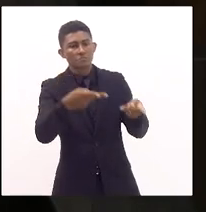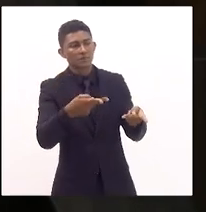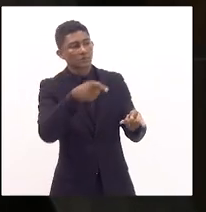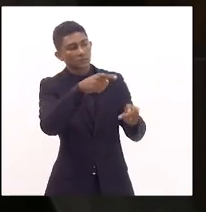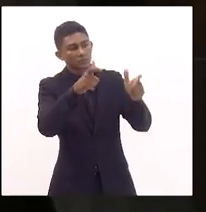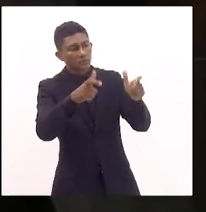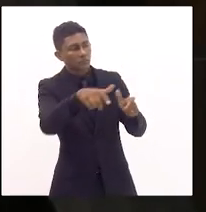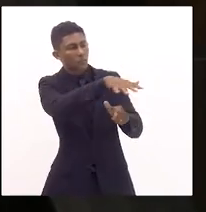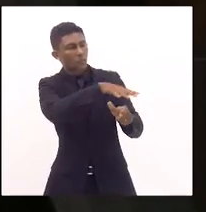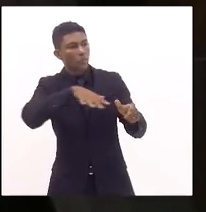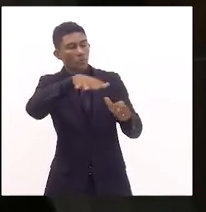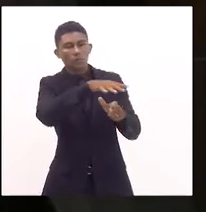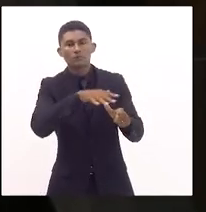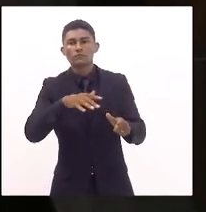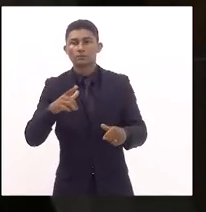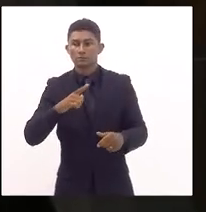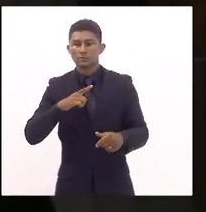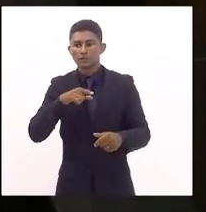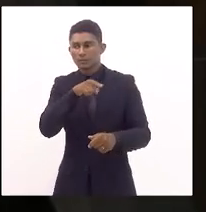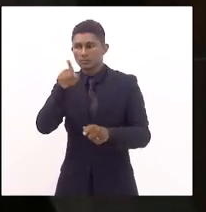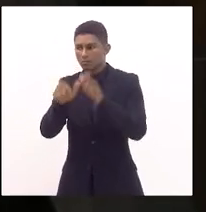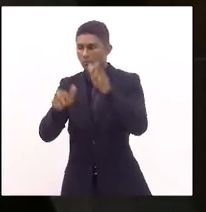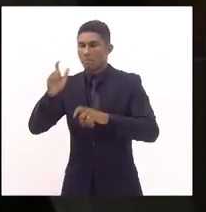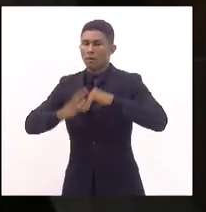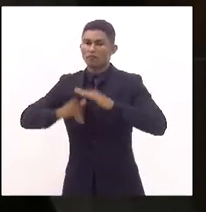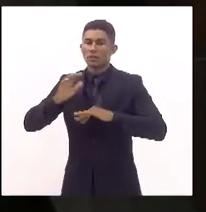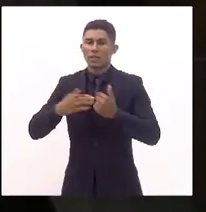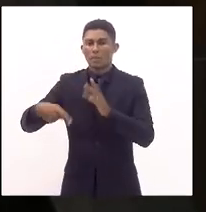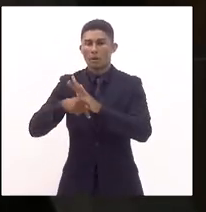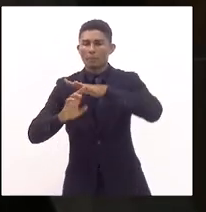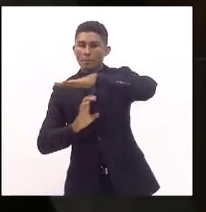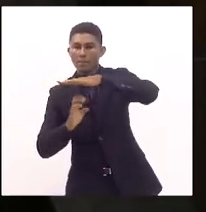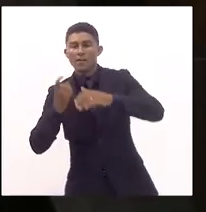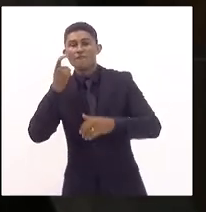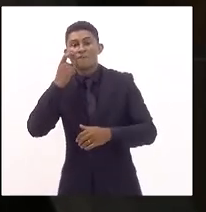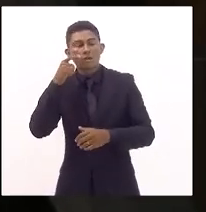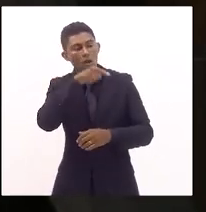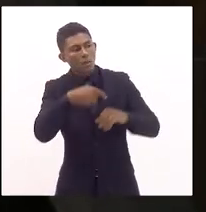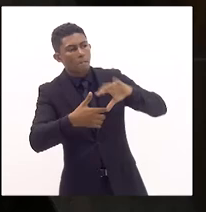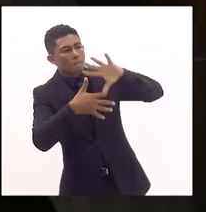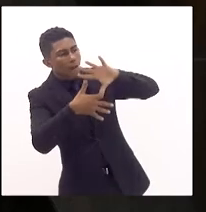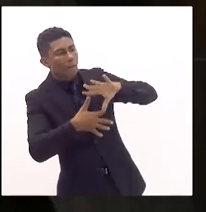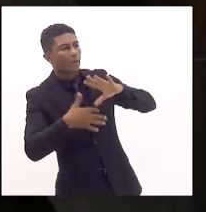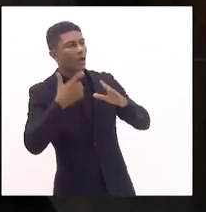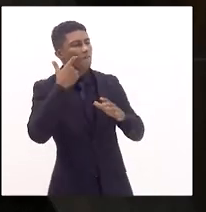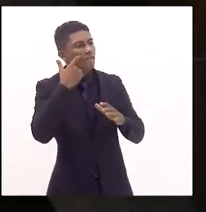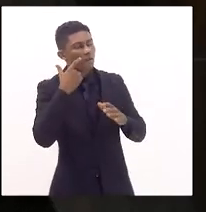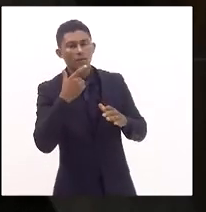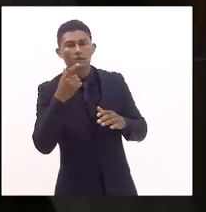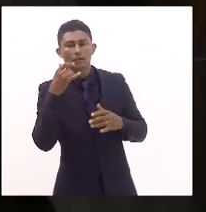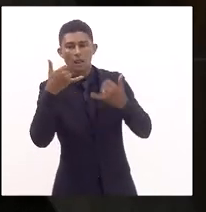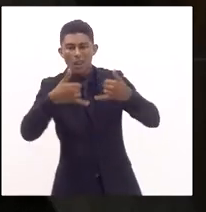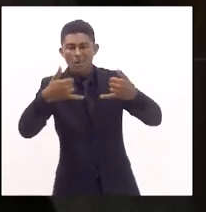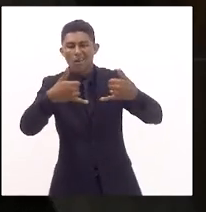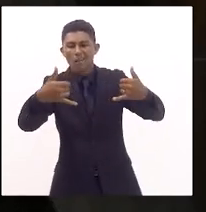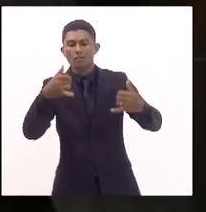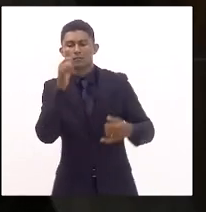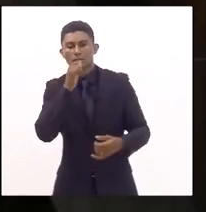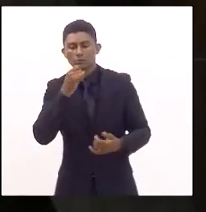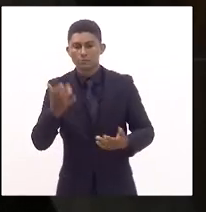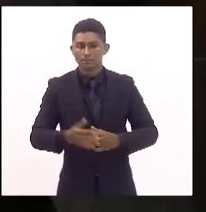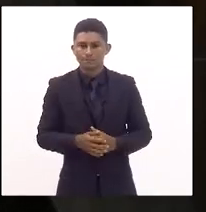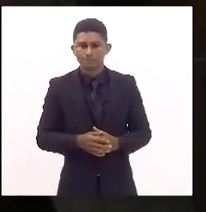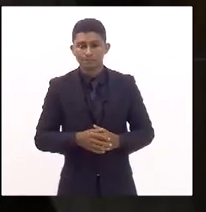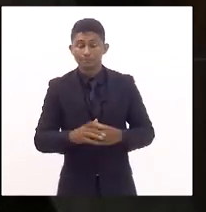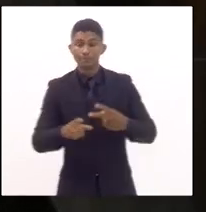lá no assentamento, com a presença de técnicos da Light para fazer os primeiros mapeamentos com vistas à extensão da rede elétrica naquela localidade. O